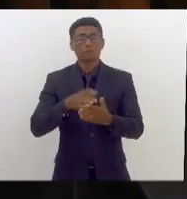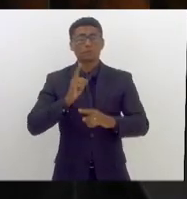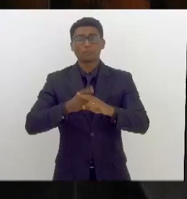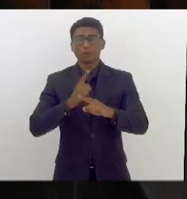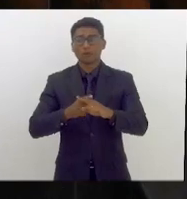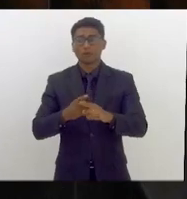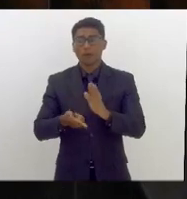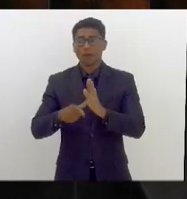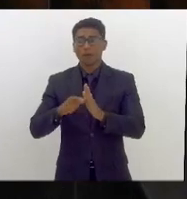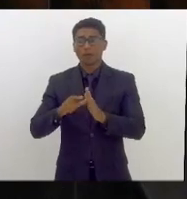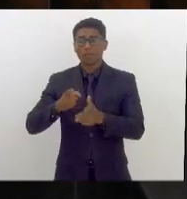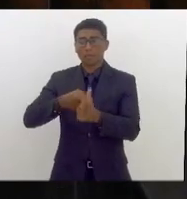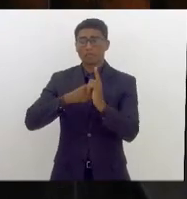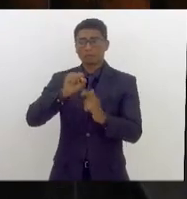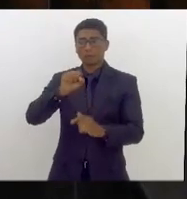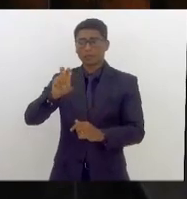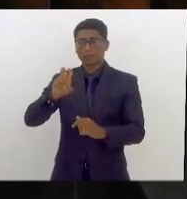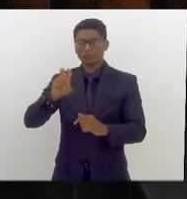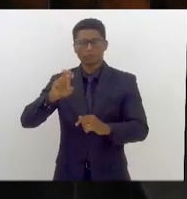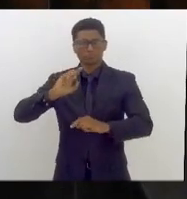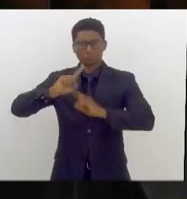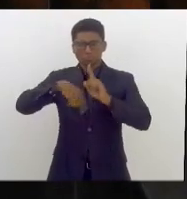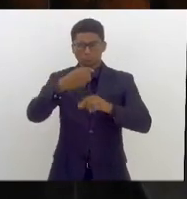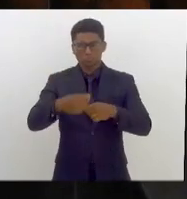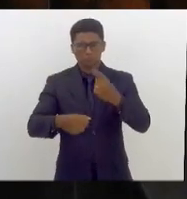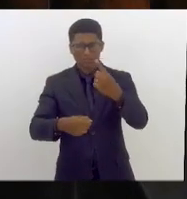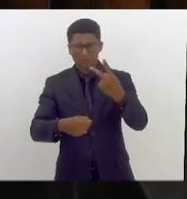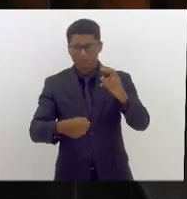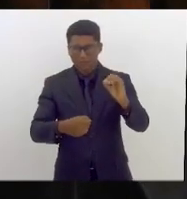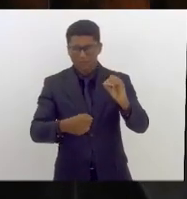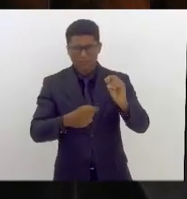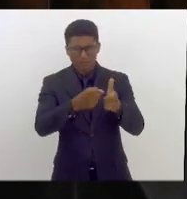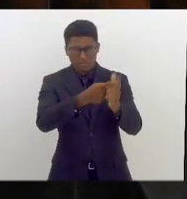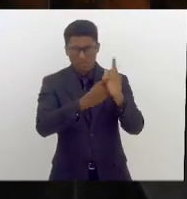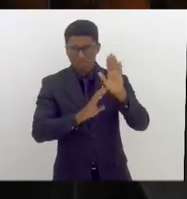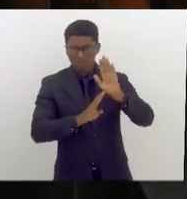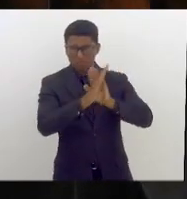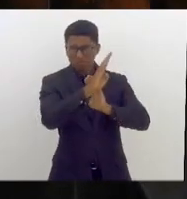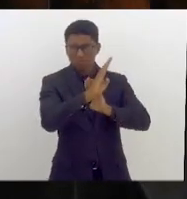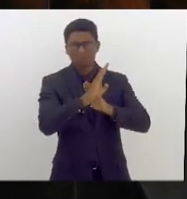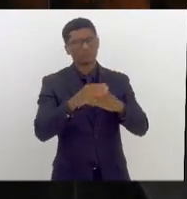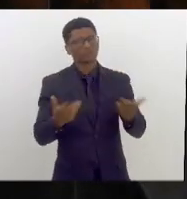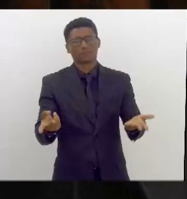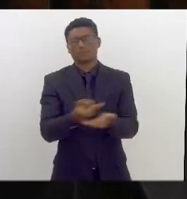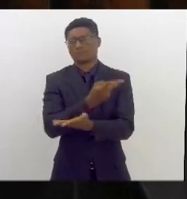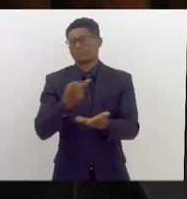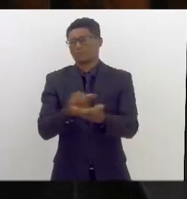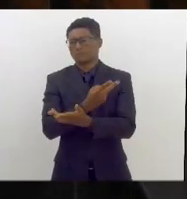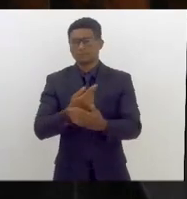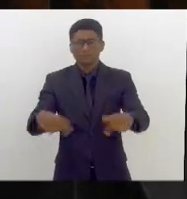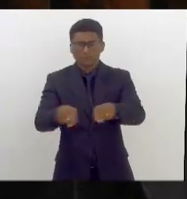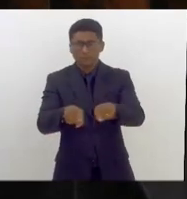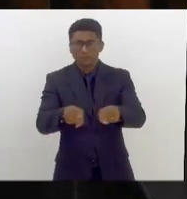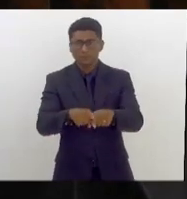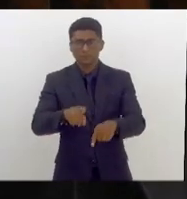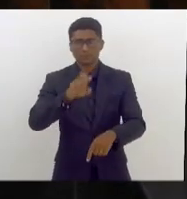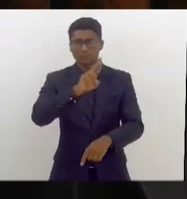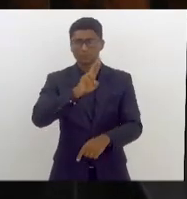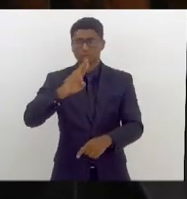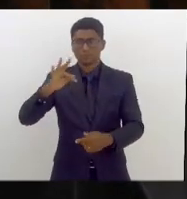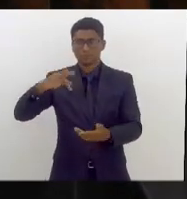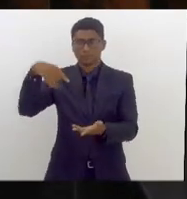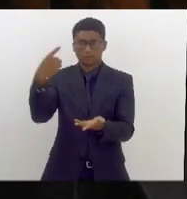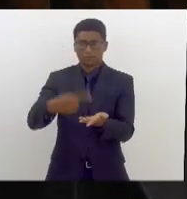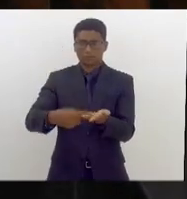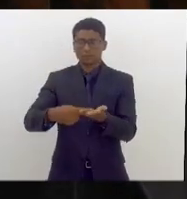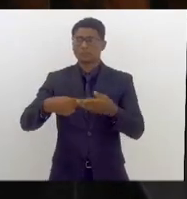85 e saiu devendo 120, tem alguma coisa errada. E pior do que isso, para aderir ao regime, tem um modelito